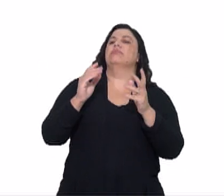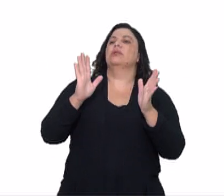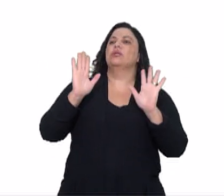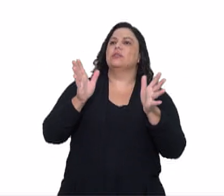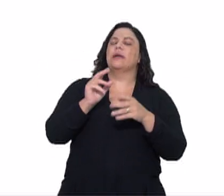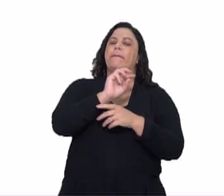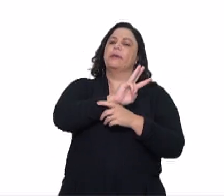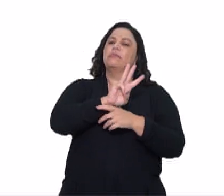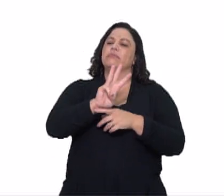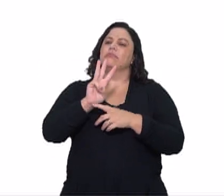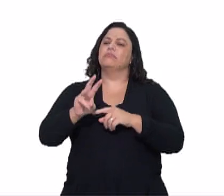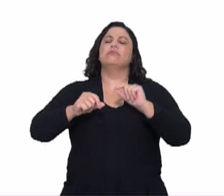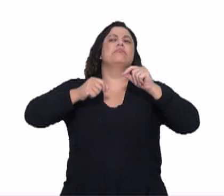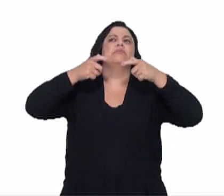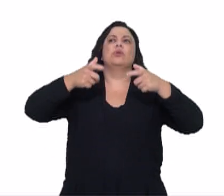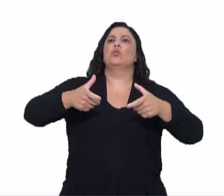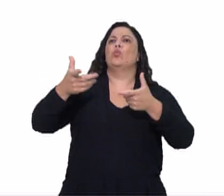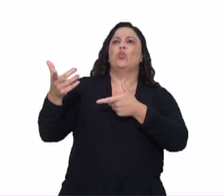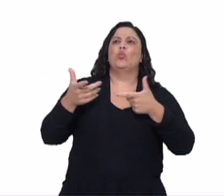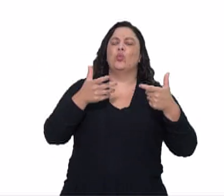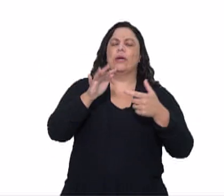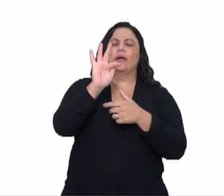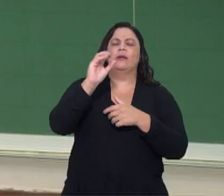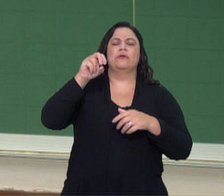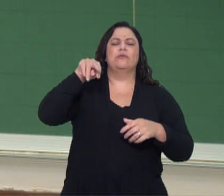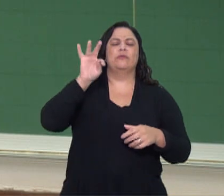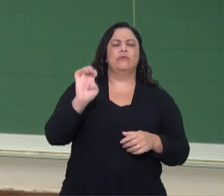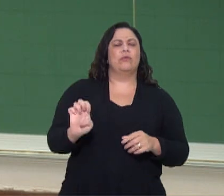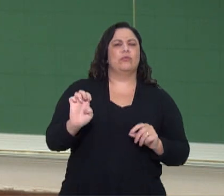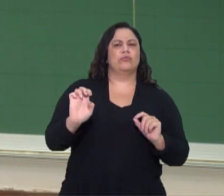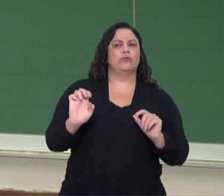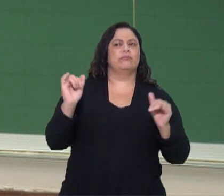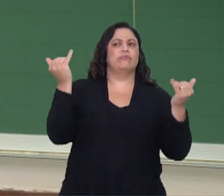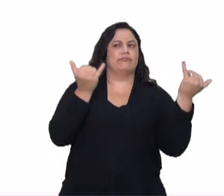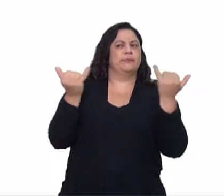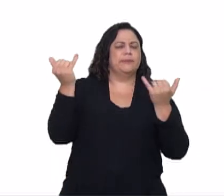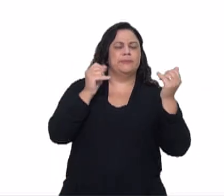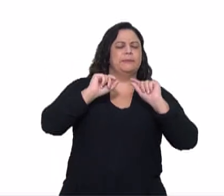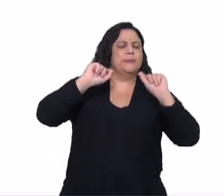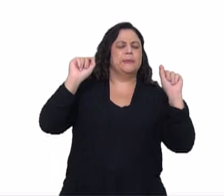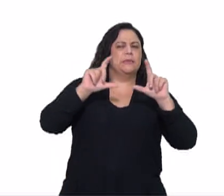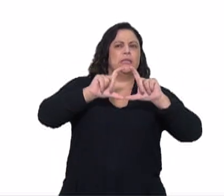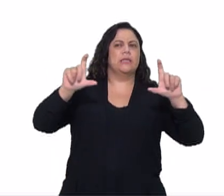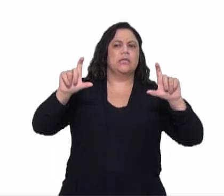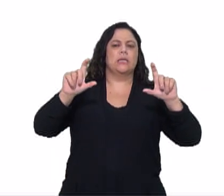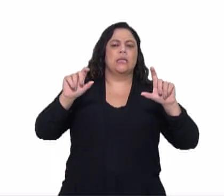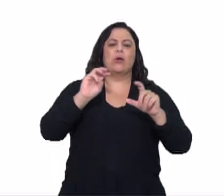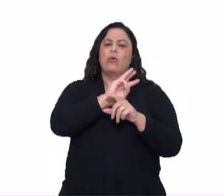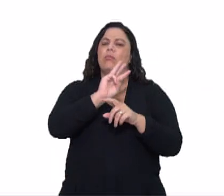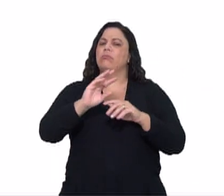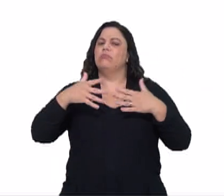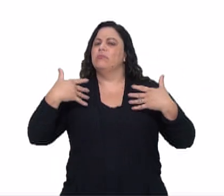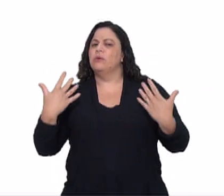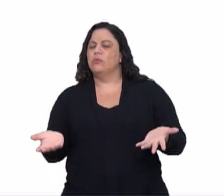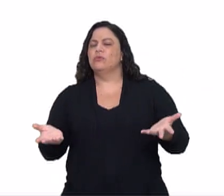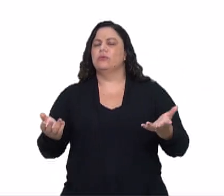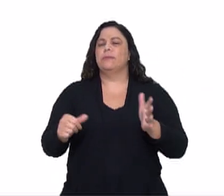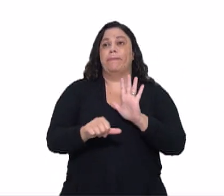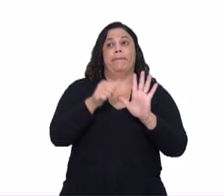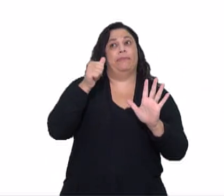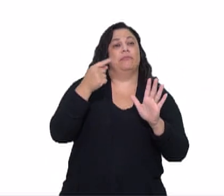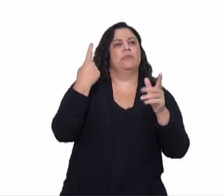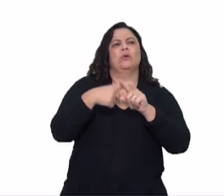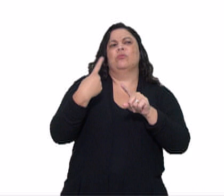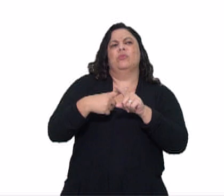costuma-se citar fontes das informações divulgadas. Tem que citar fontes. Primeiro, por que isso